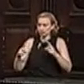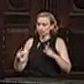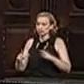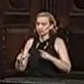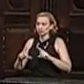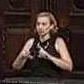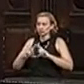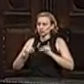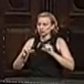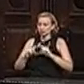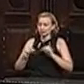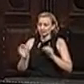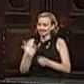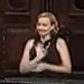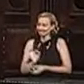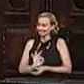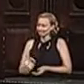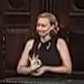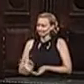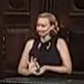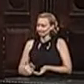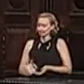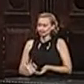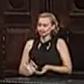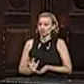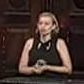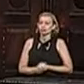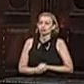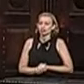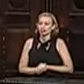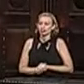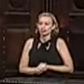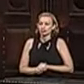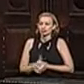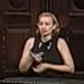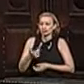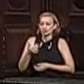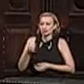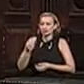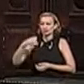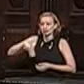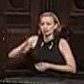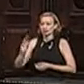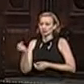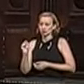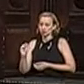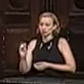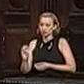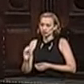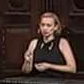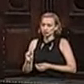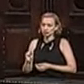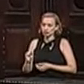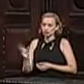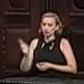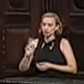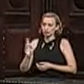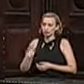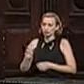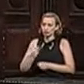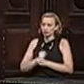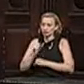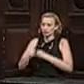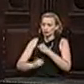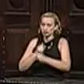Nós estamos apreciando um orçamento com um déficit de 10 bilhões de reais projetados para o ano que vem, carregando